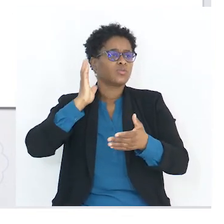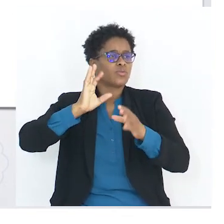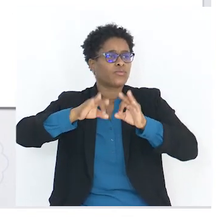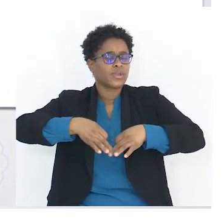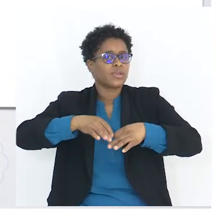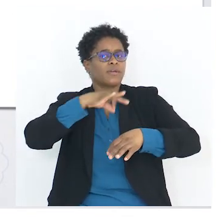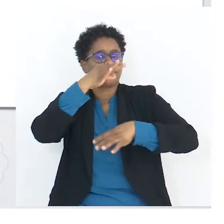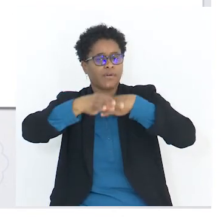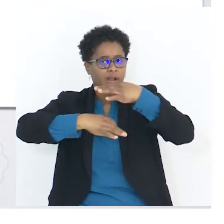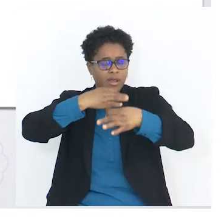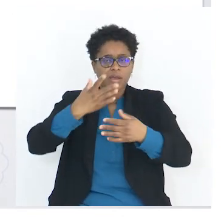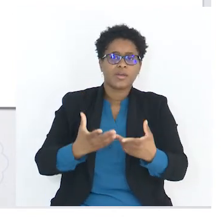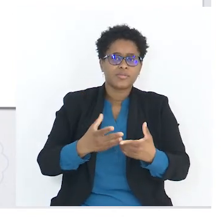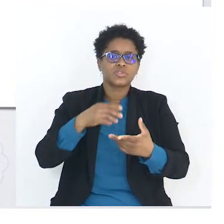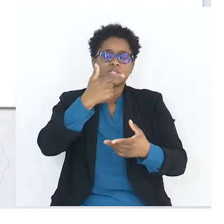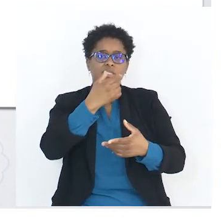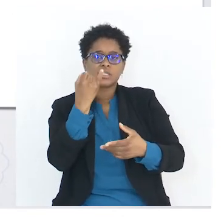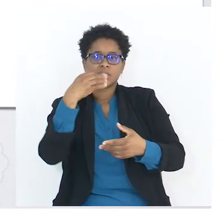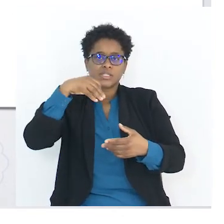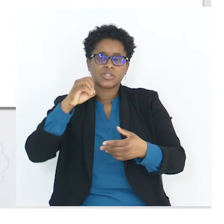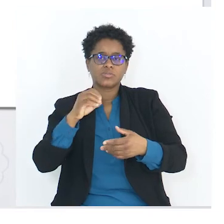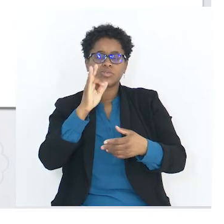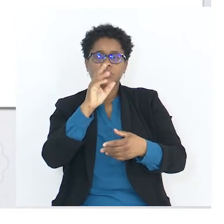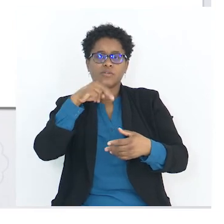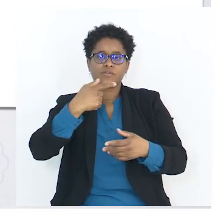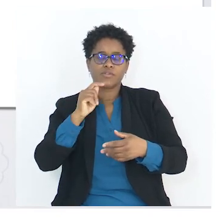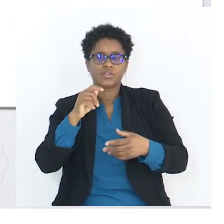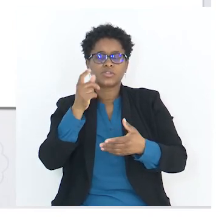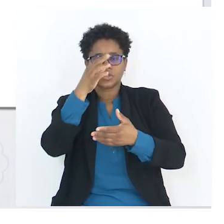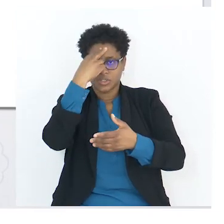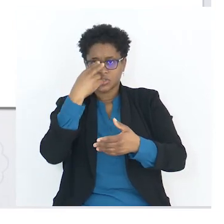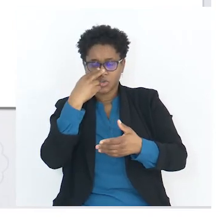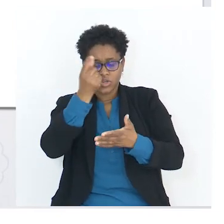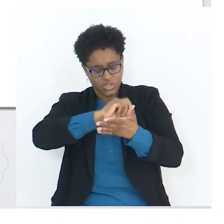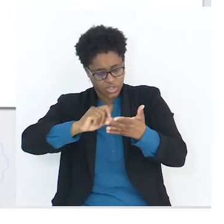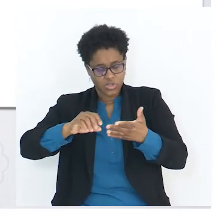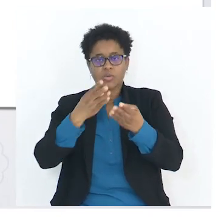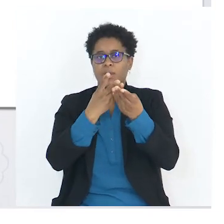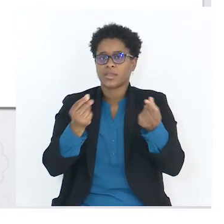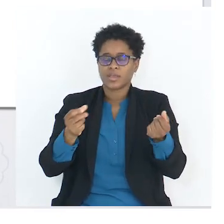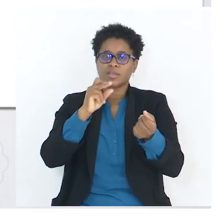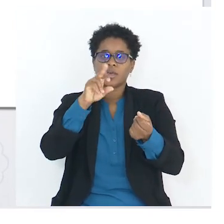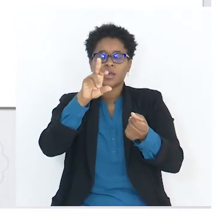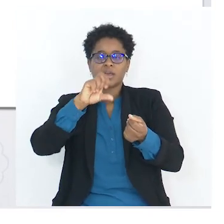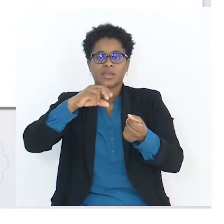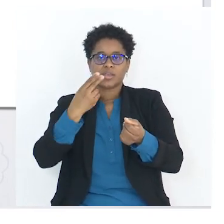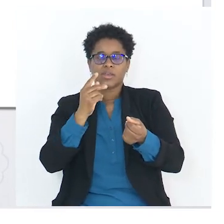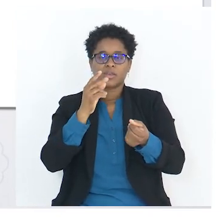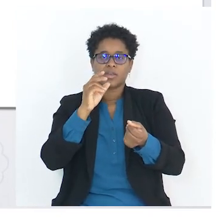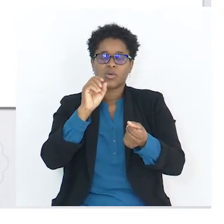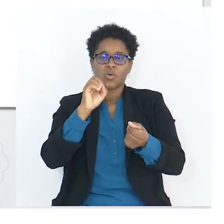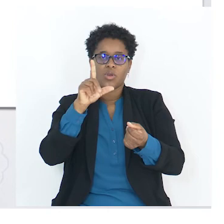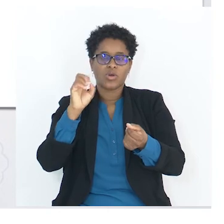último, falamos de tipos de fontes históricas, escritos, materiais, arqueológicos,